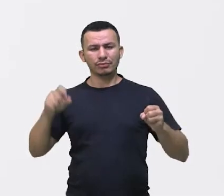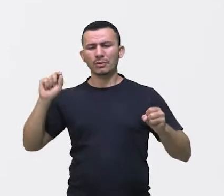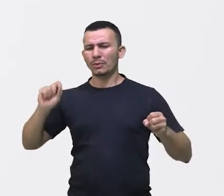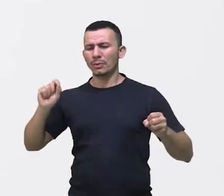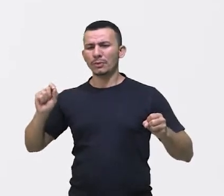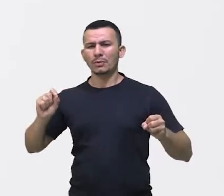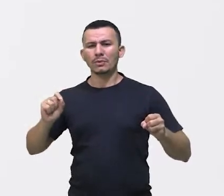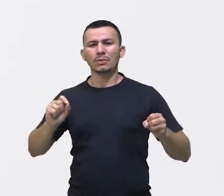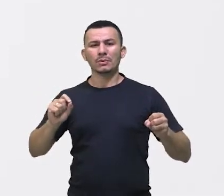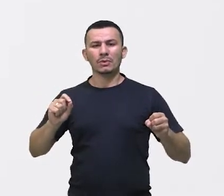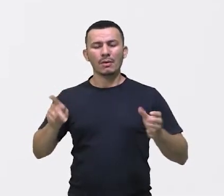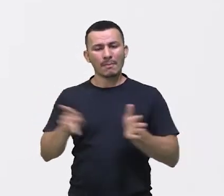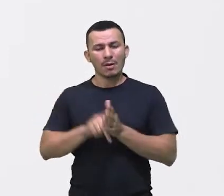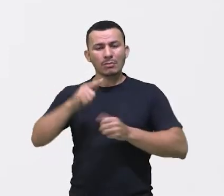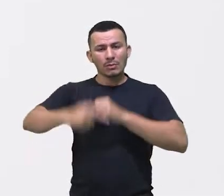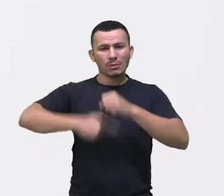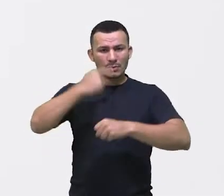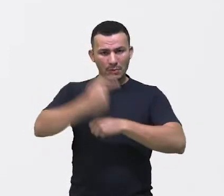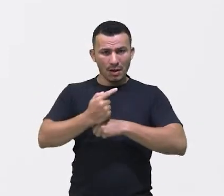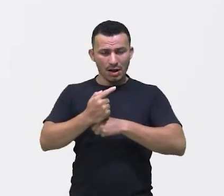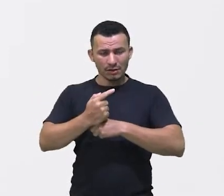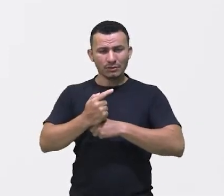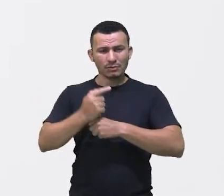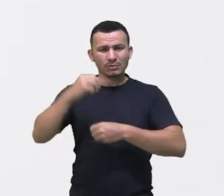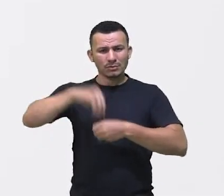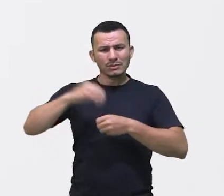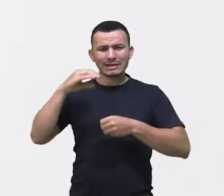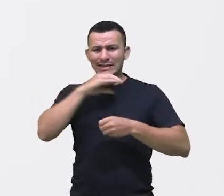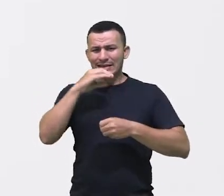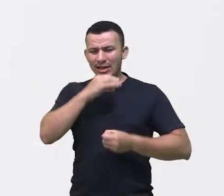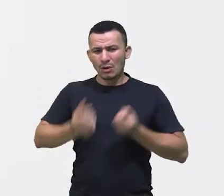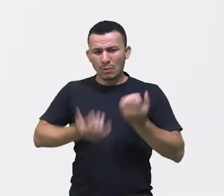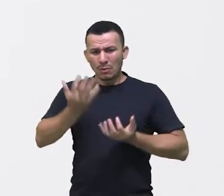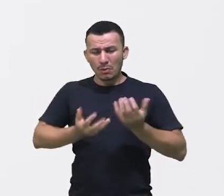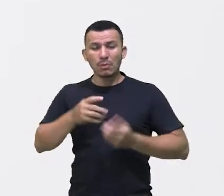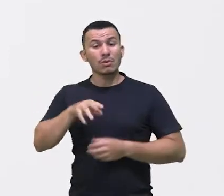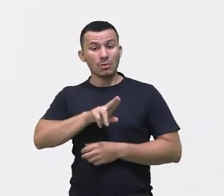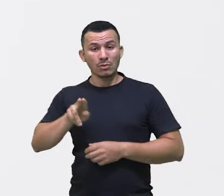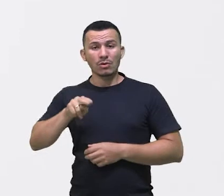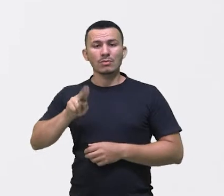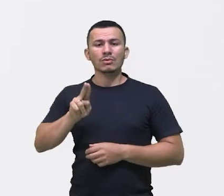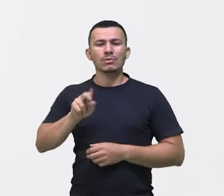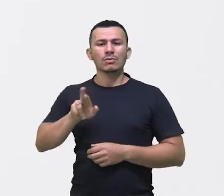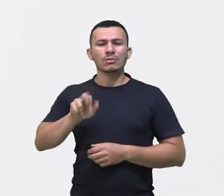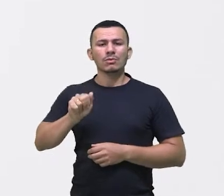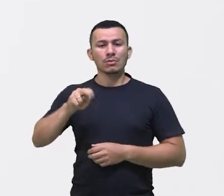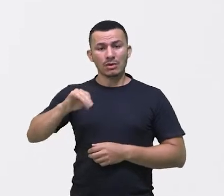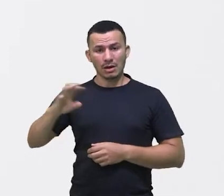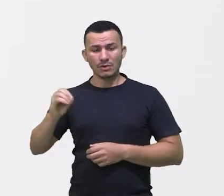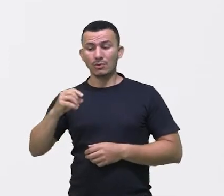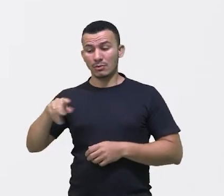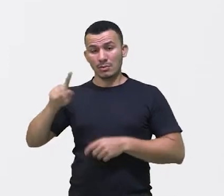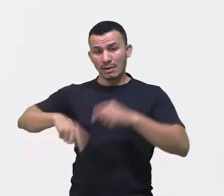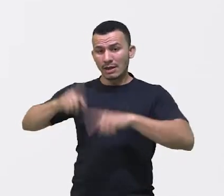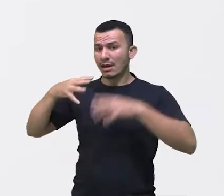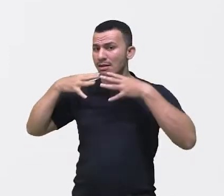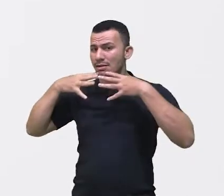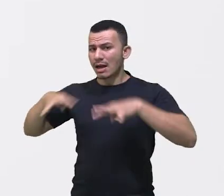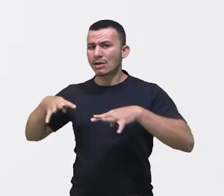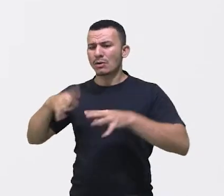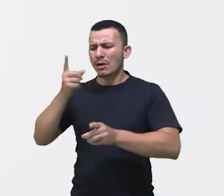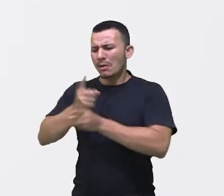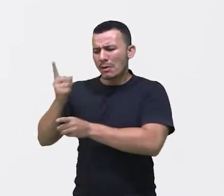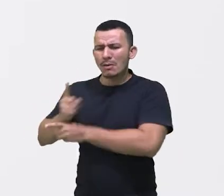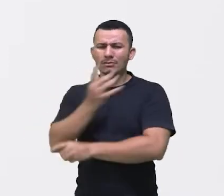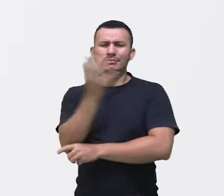quebra do núcleo do átomo do urânio enriquecido. Então, o urânio, que é um material natural, ou seja, a gente encontra na